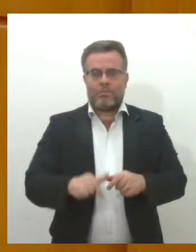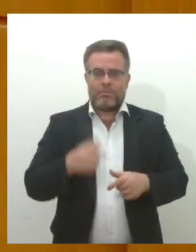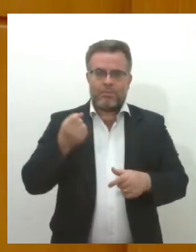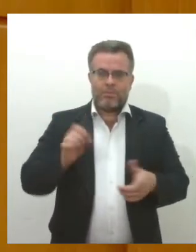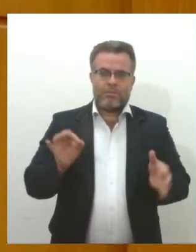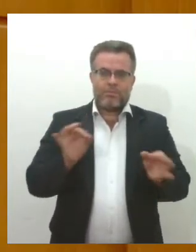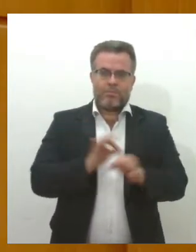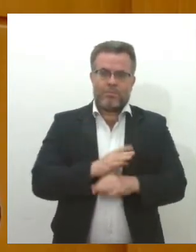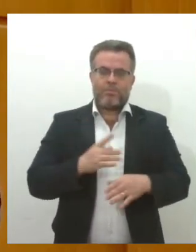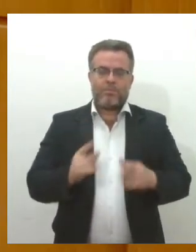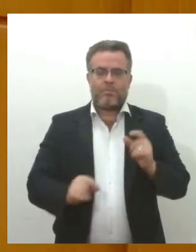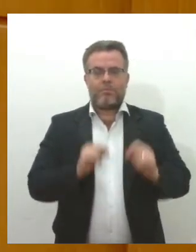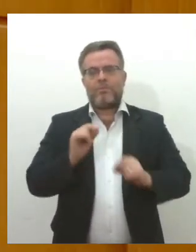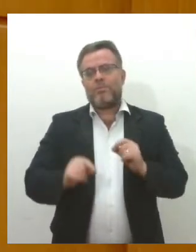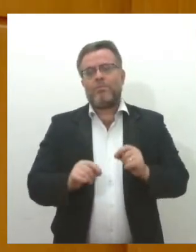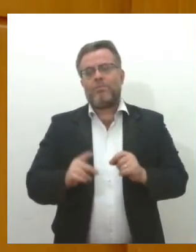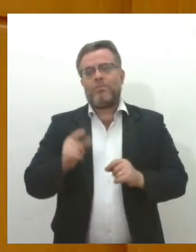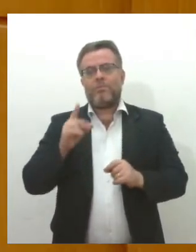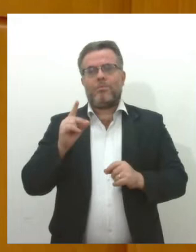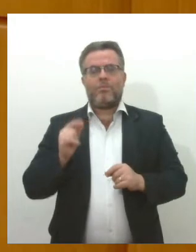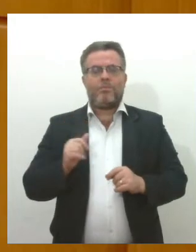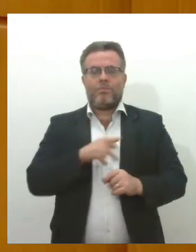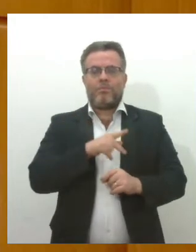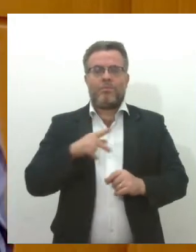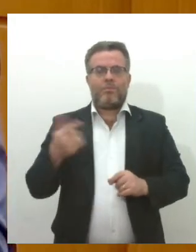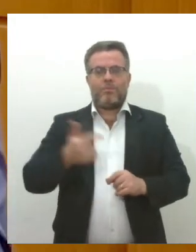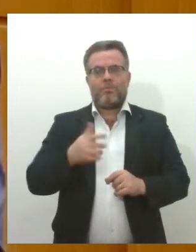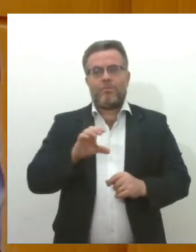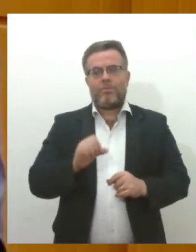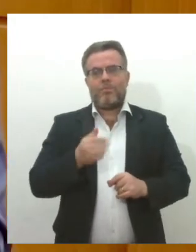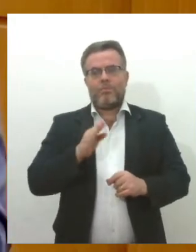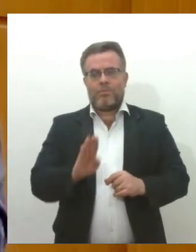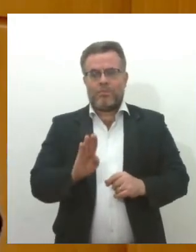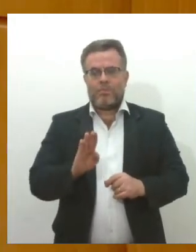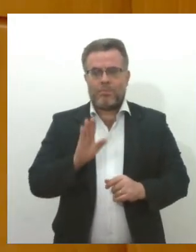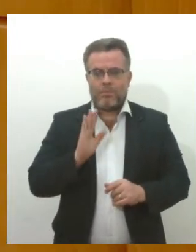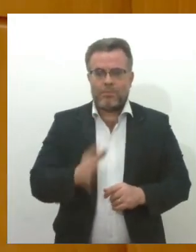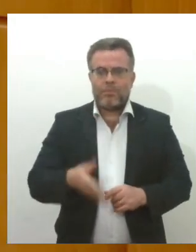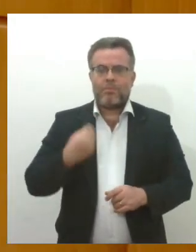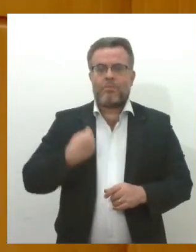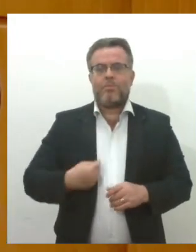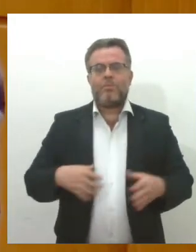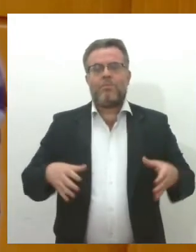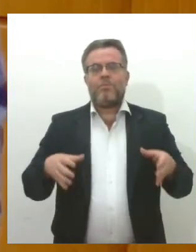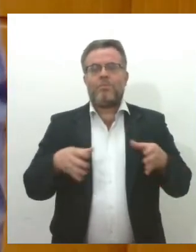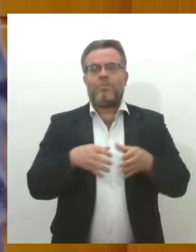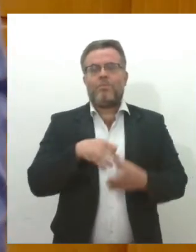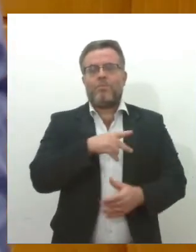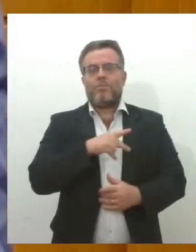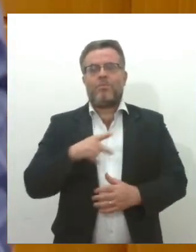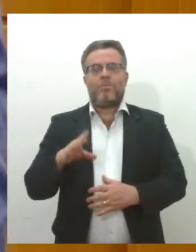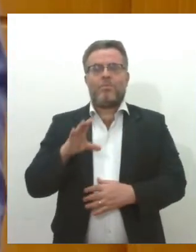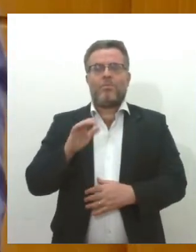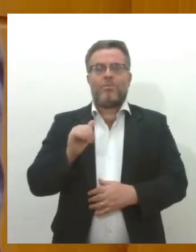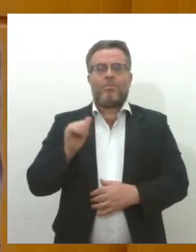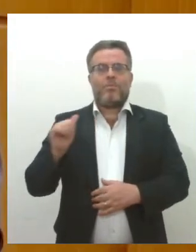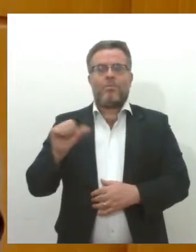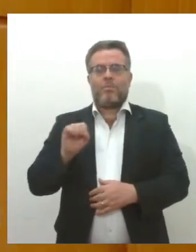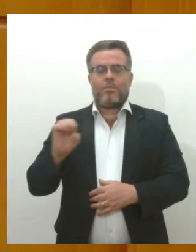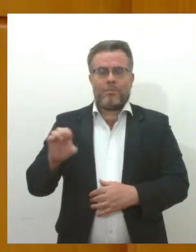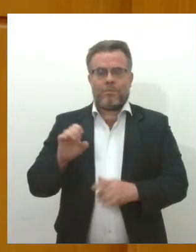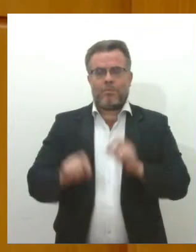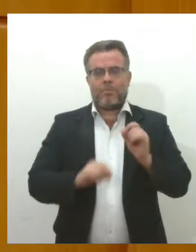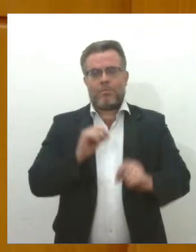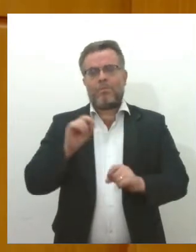ela era antiga vice-presidente da OAB já fez parte também da presidência da casa que a caixa de assistência